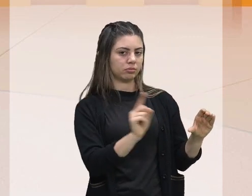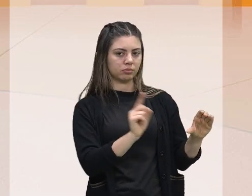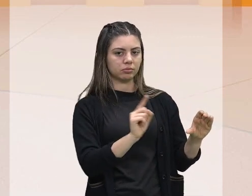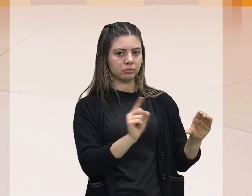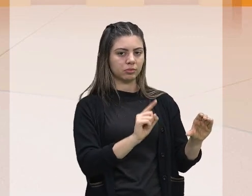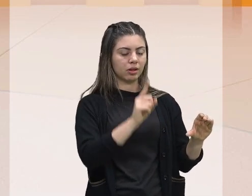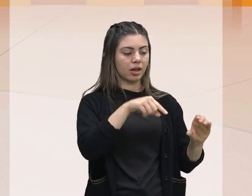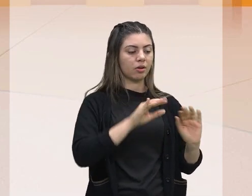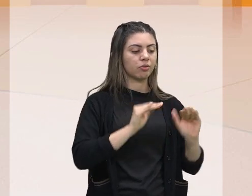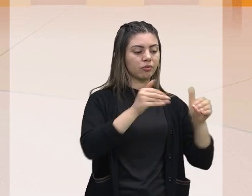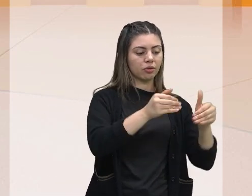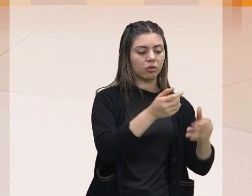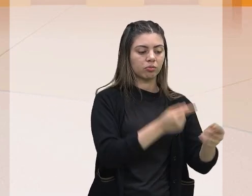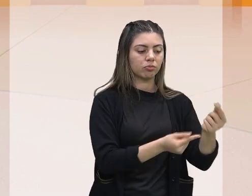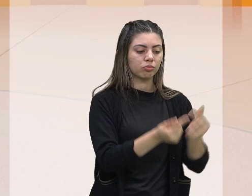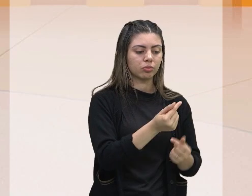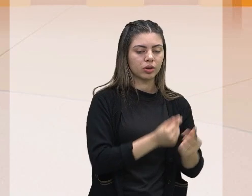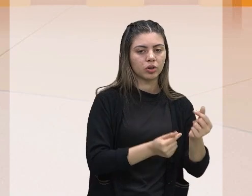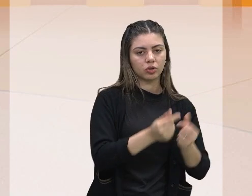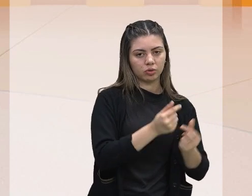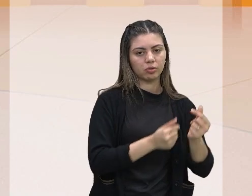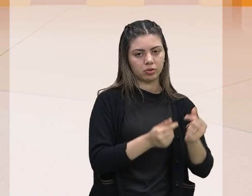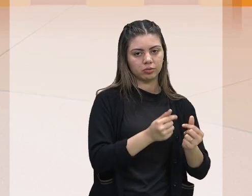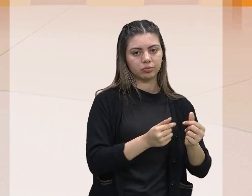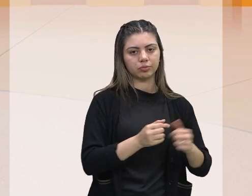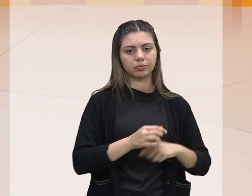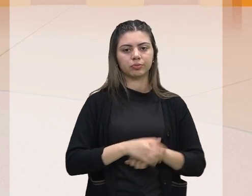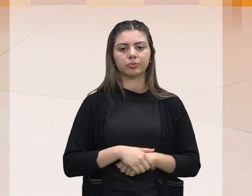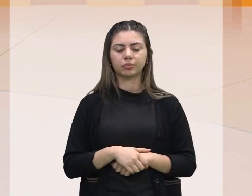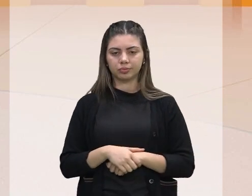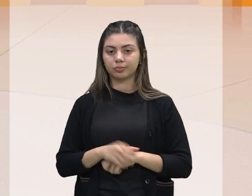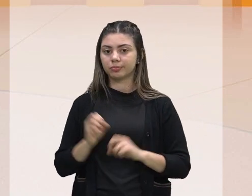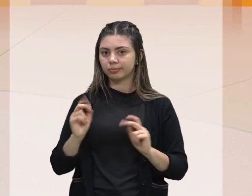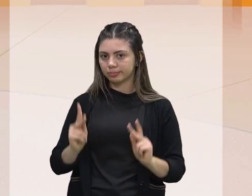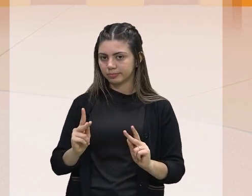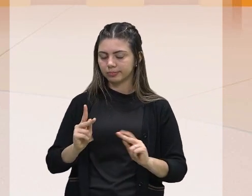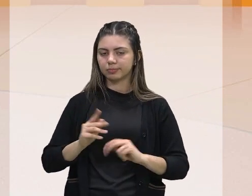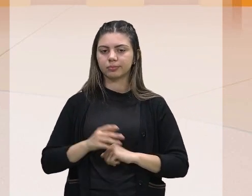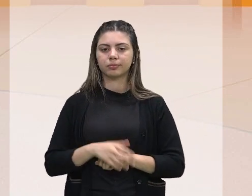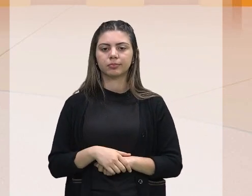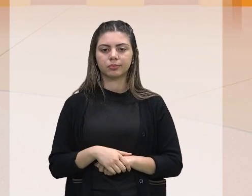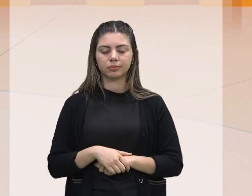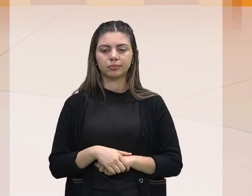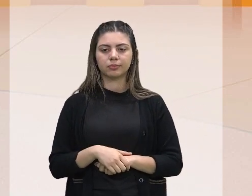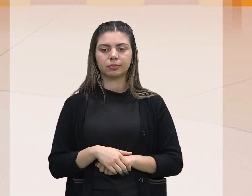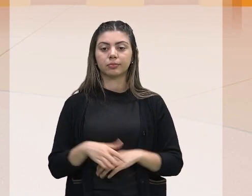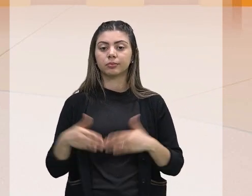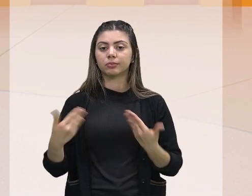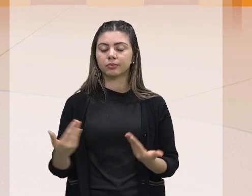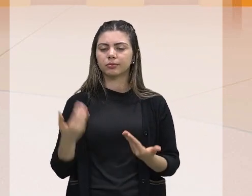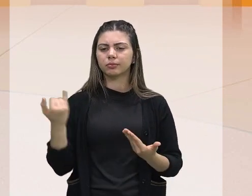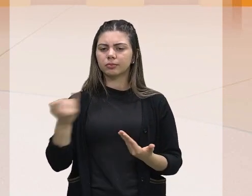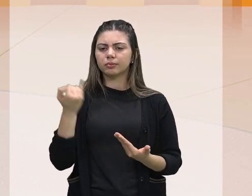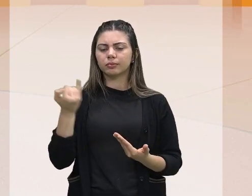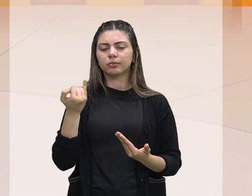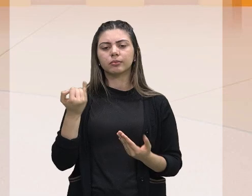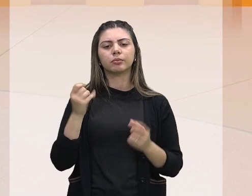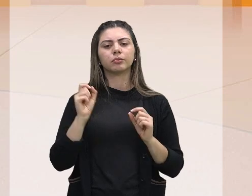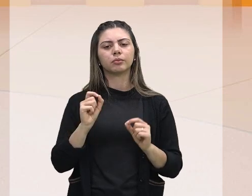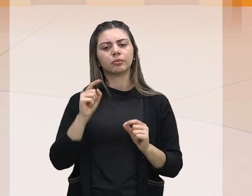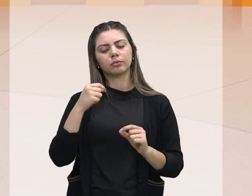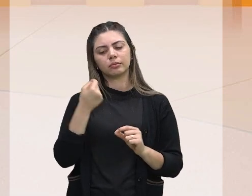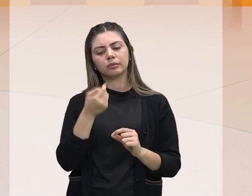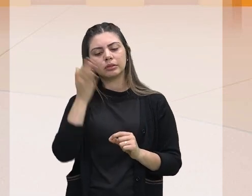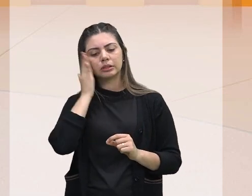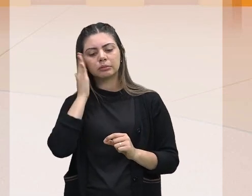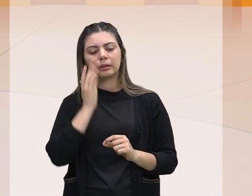do mercado. É o mercado que controla. Tá bom? Então, é importante a gente perceber